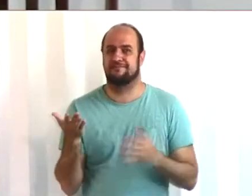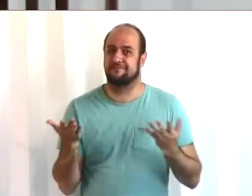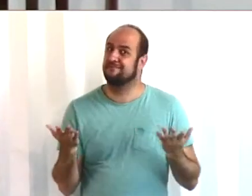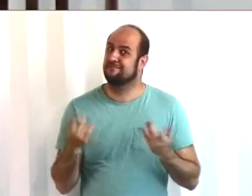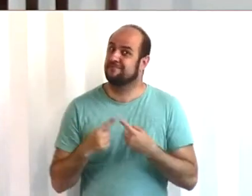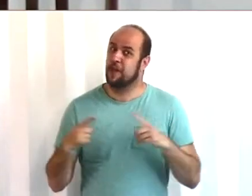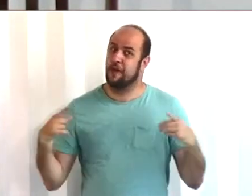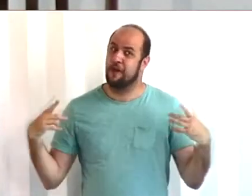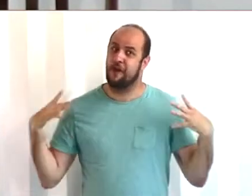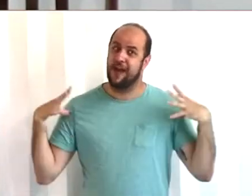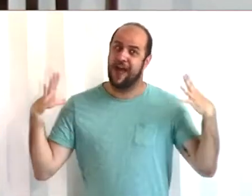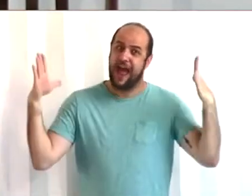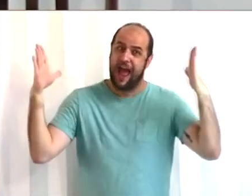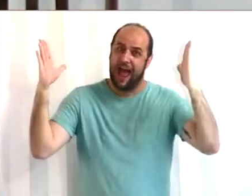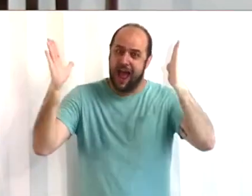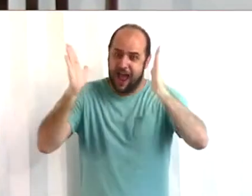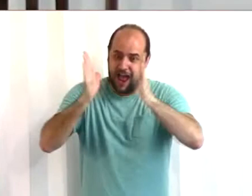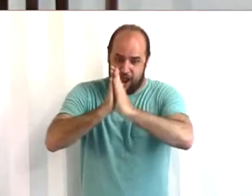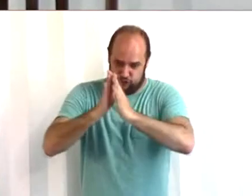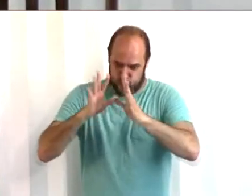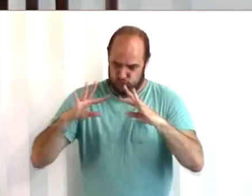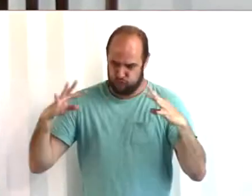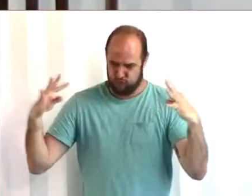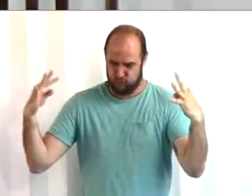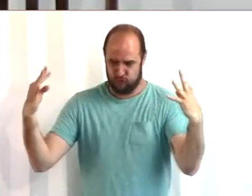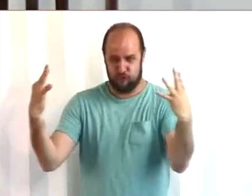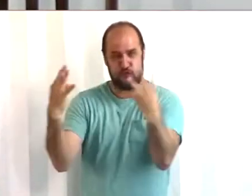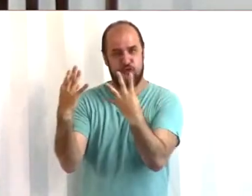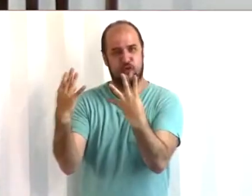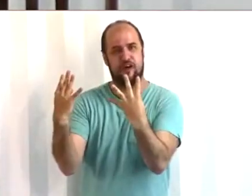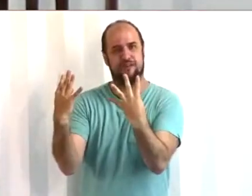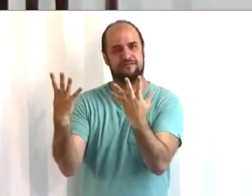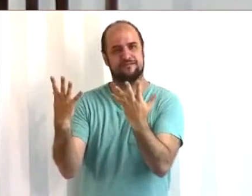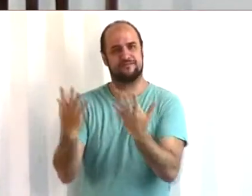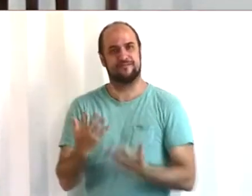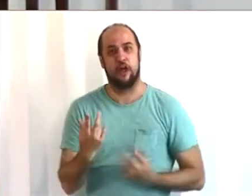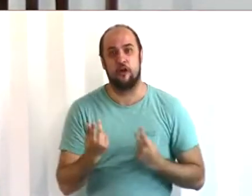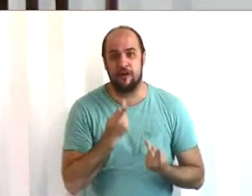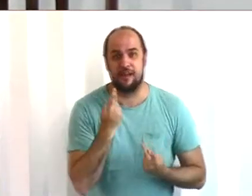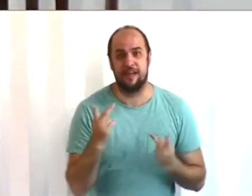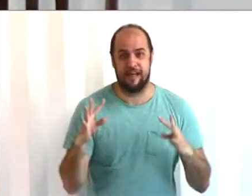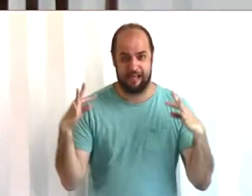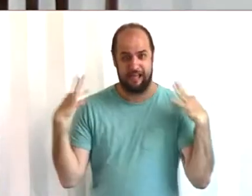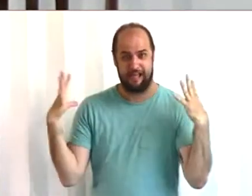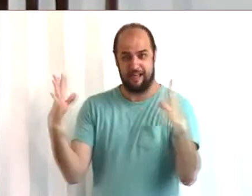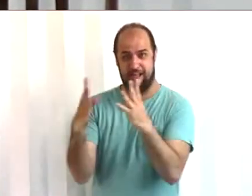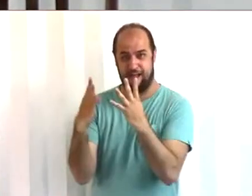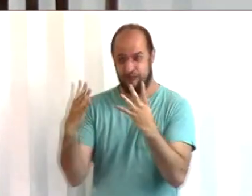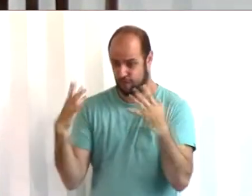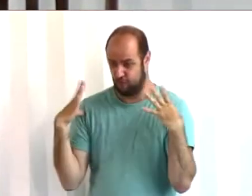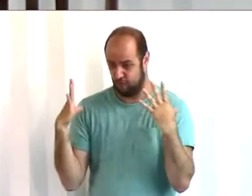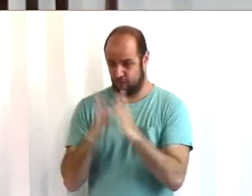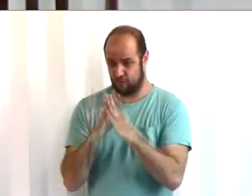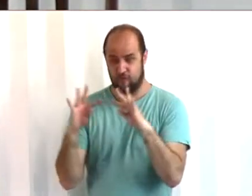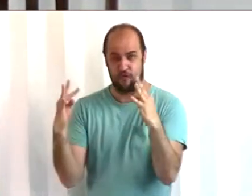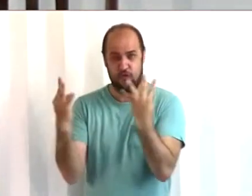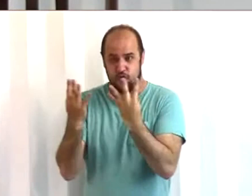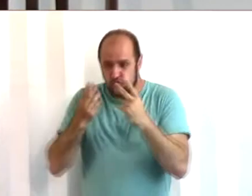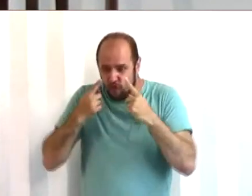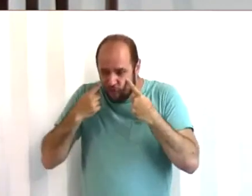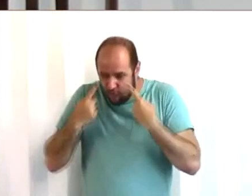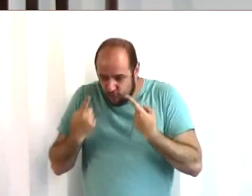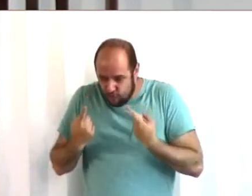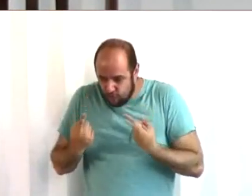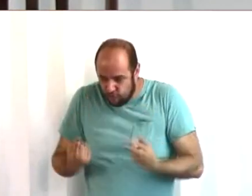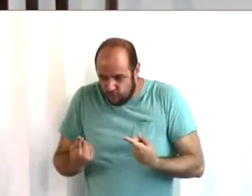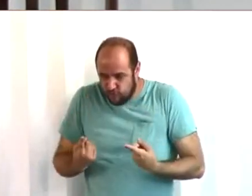anjos o receberam. A palavra de Deus diz que os anjos contemplaram o Filho de Deus de tal maneira